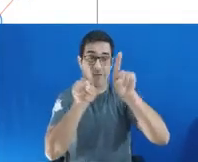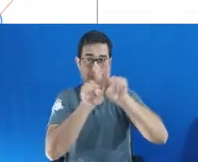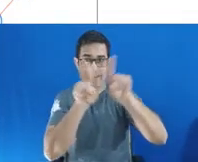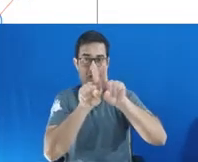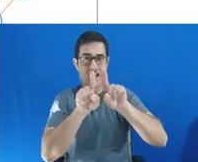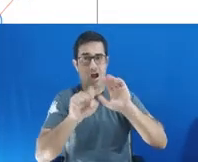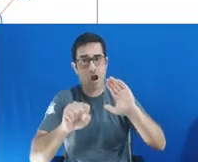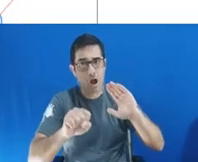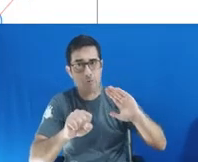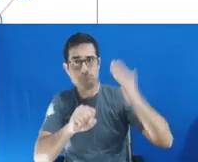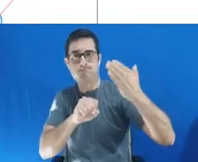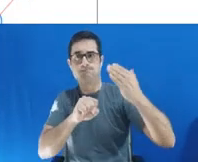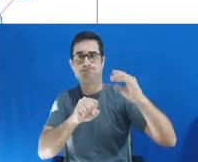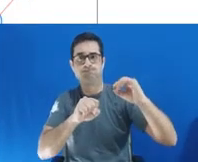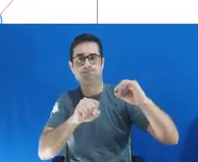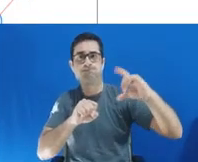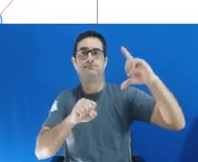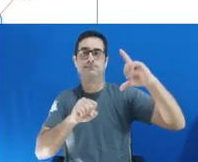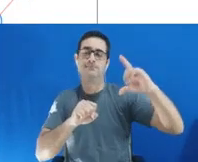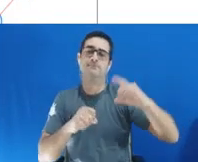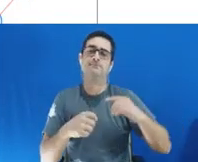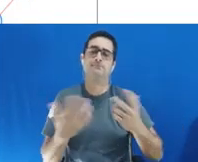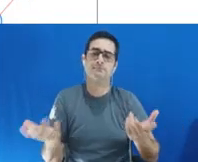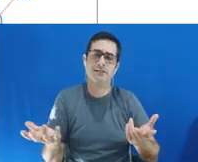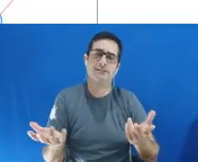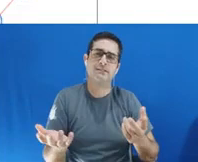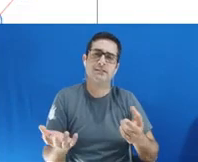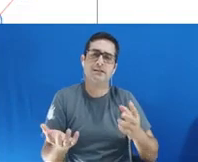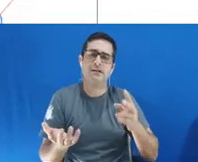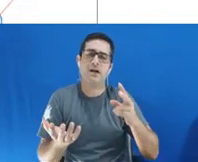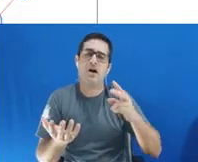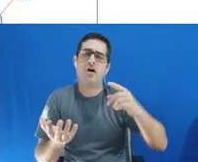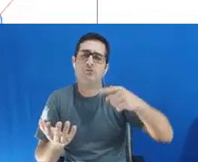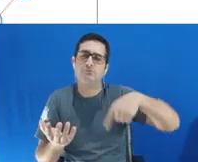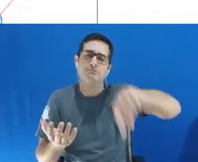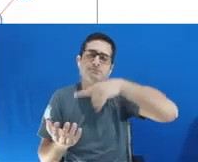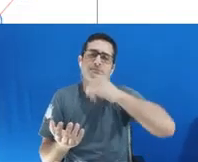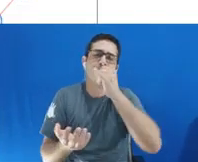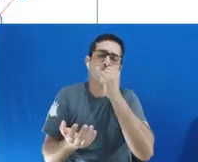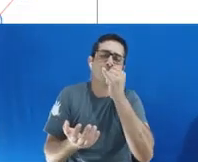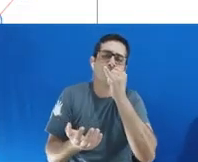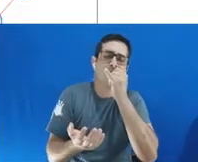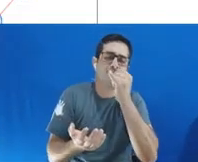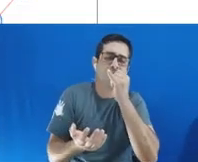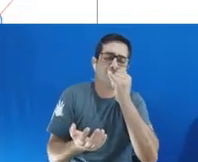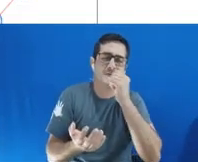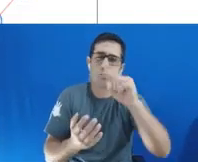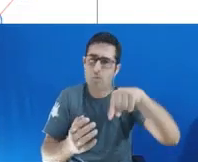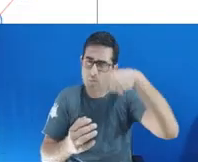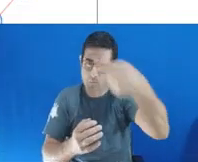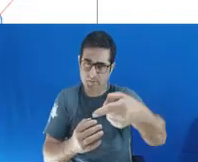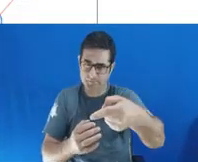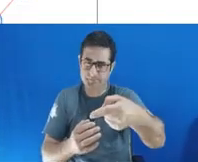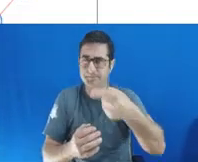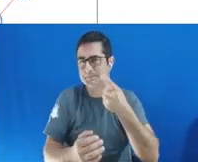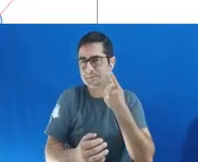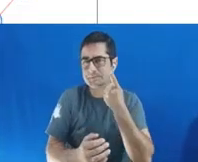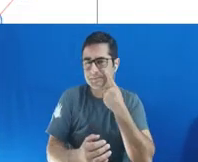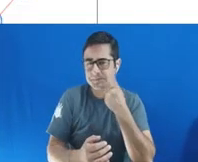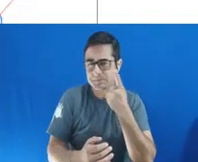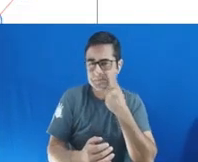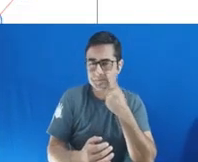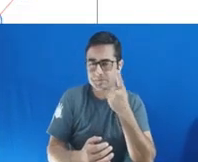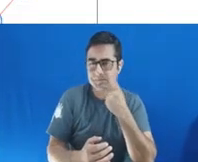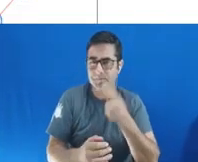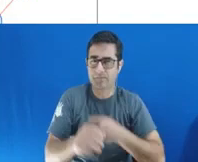blindagem. Mas voltando para um elemento, por exemplo, agora do próximo. Ó, vou pensar aqui